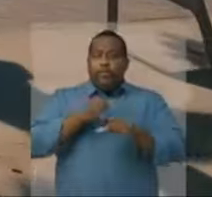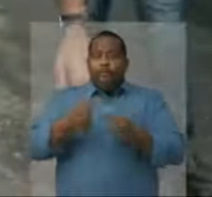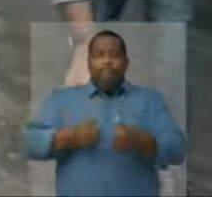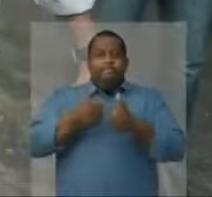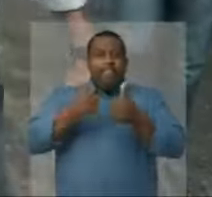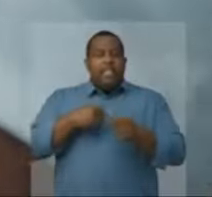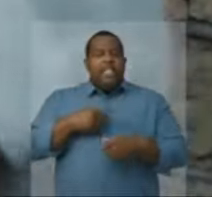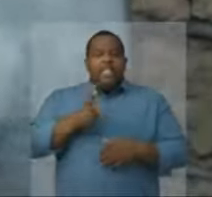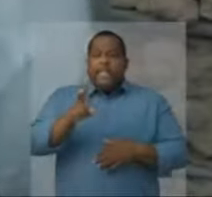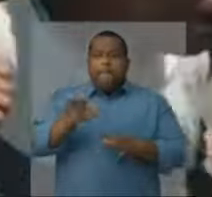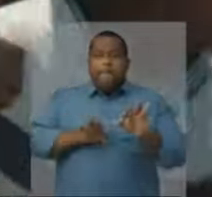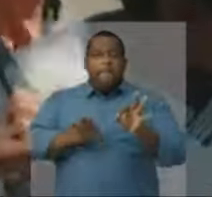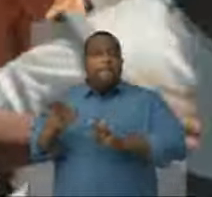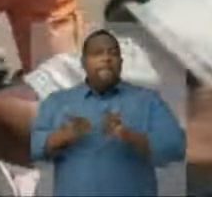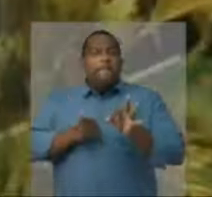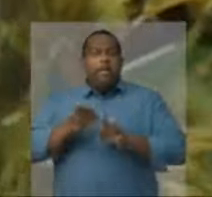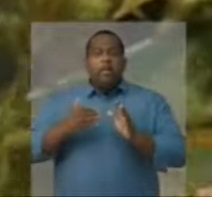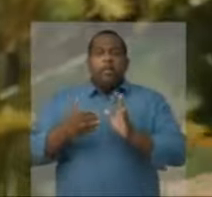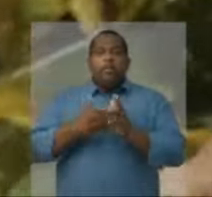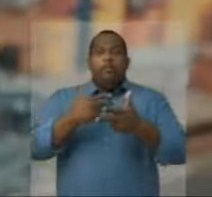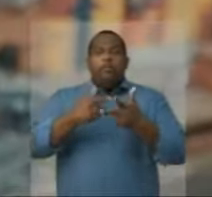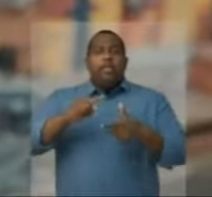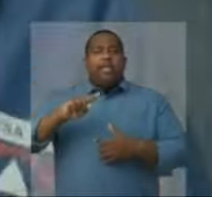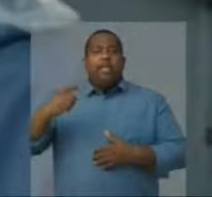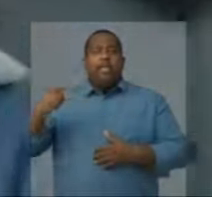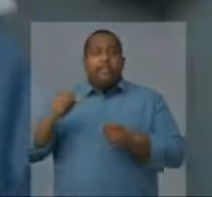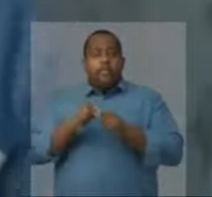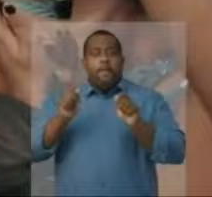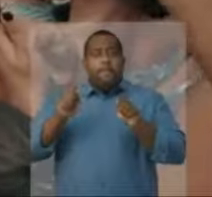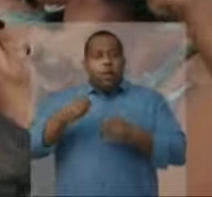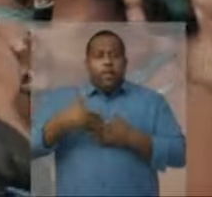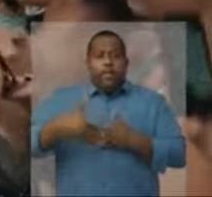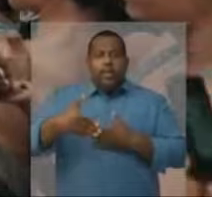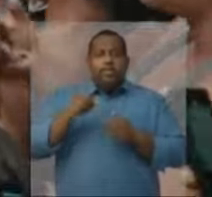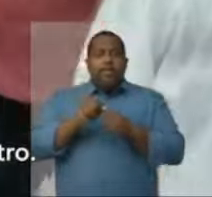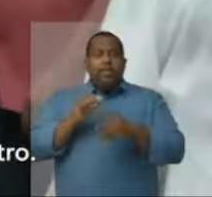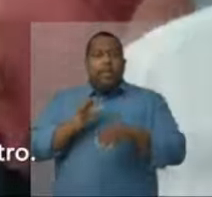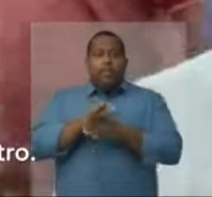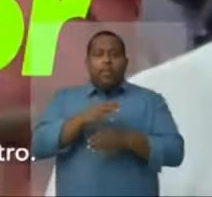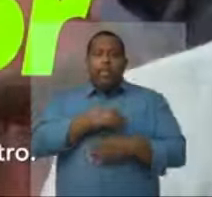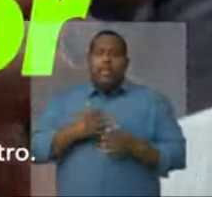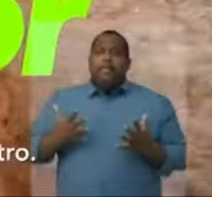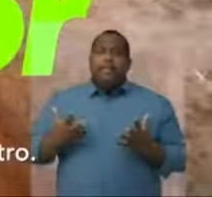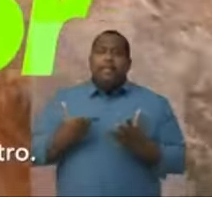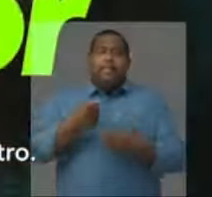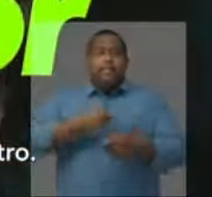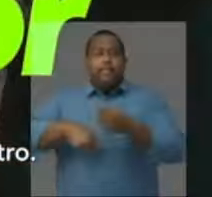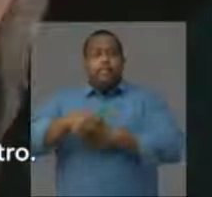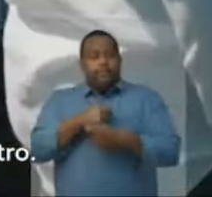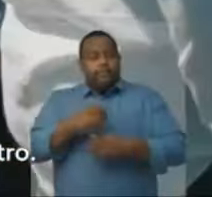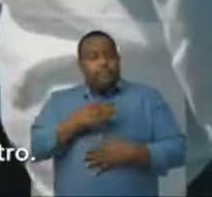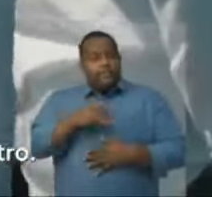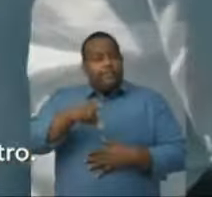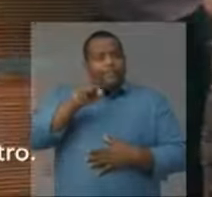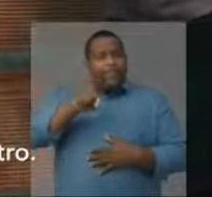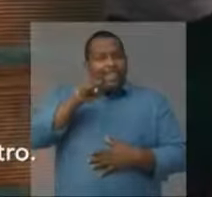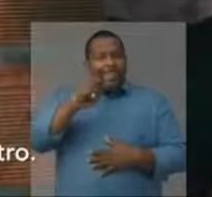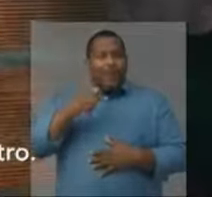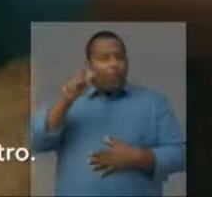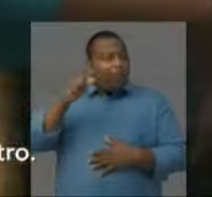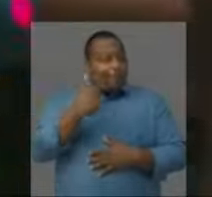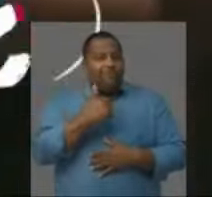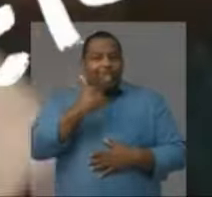sempre foi preparado, cara. Por tudo que ele já fez e o que ele pode fazer pela nossa Bahia. Ele é um excelente administrador e para mim tem que ser